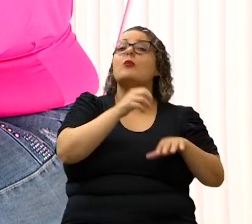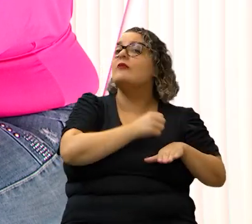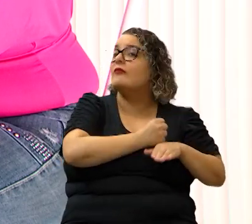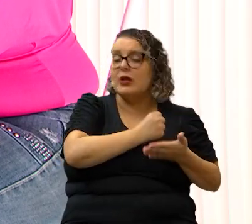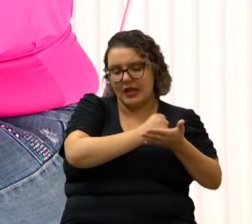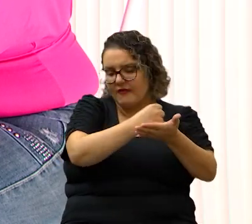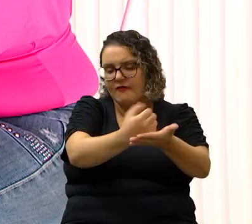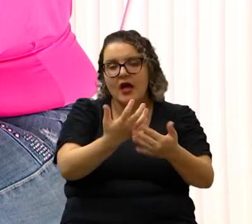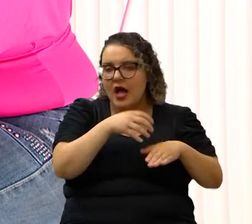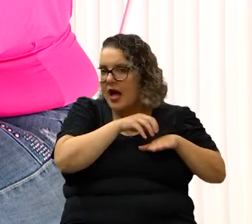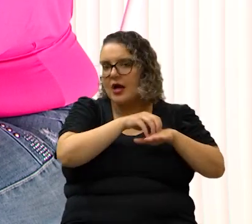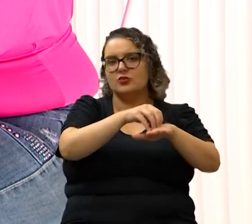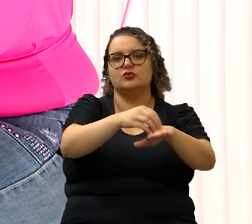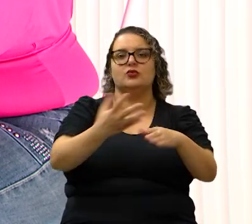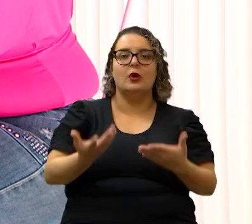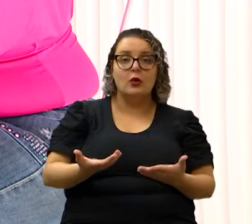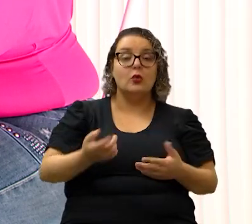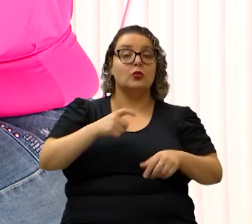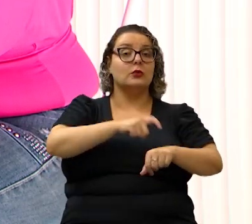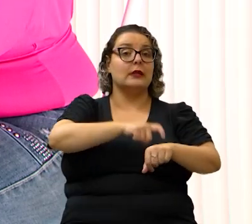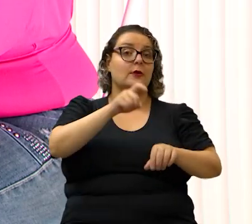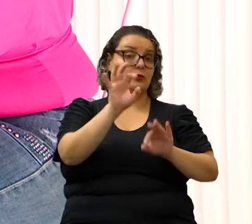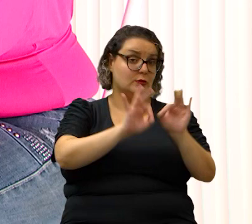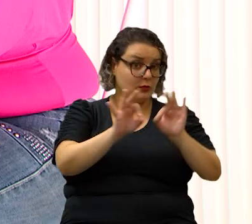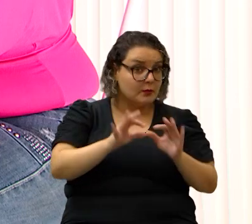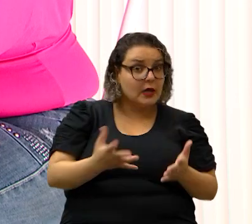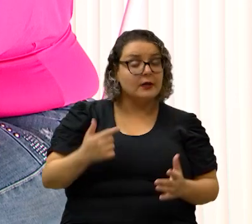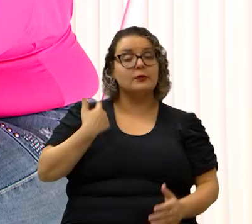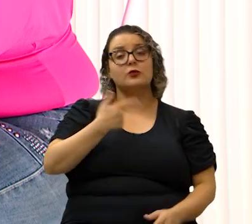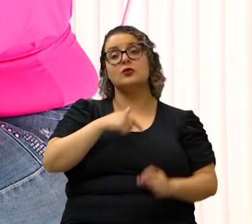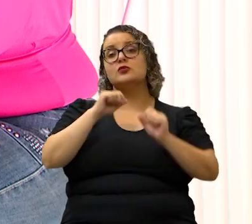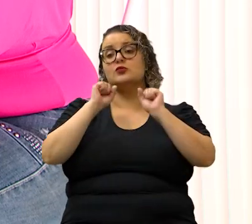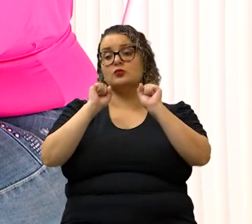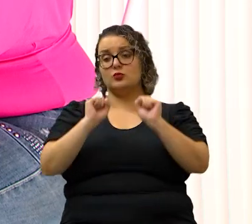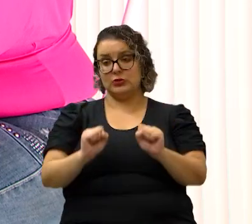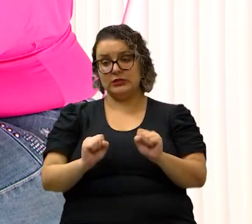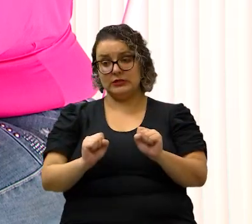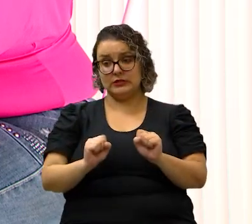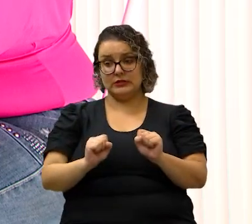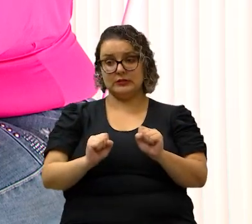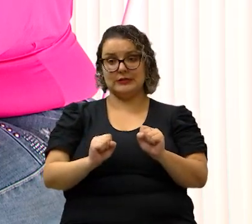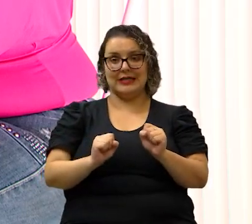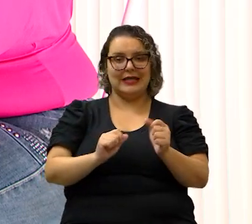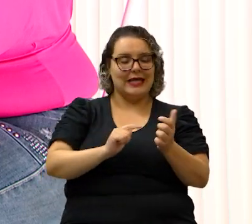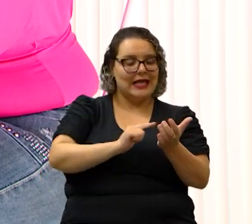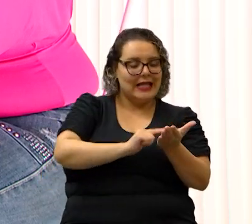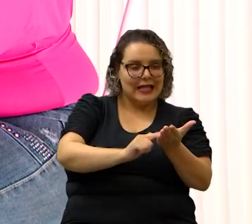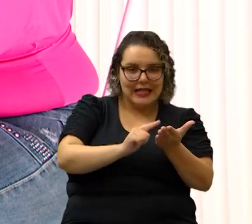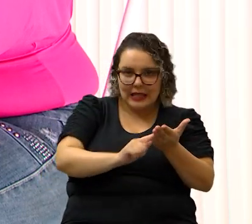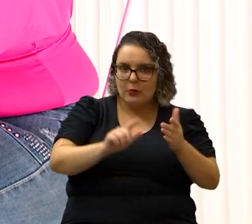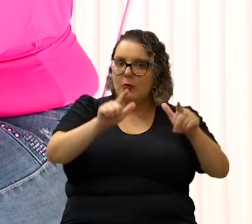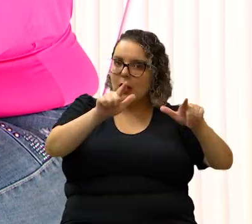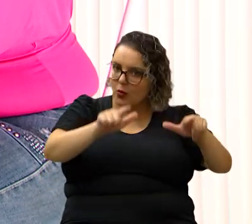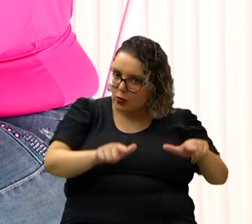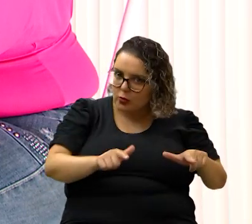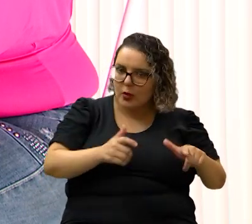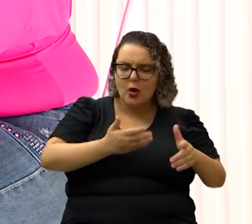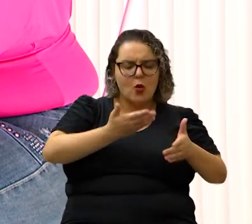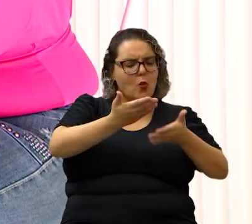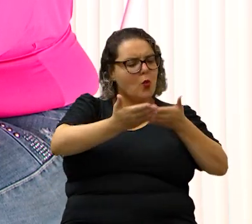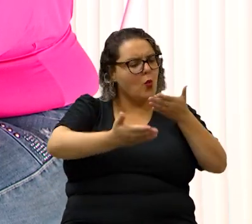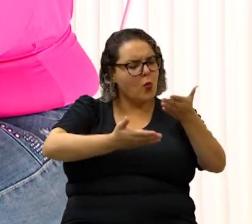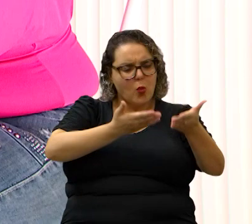como é que isso foi transportado, para que, na hora do preparo, nós possamos esterilizar um